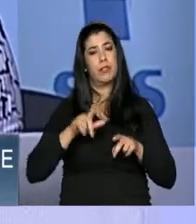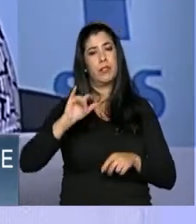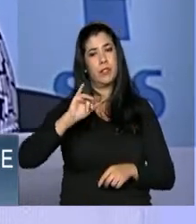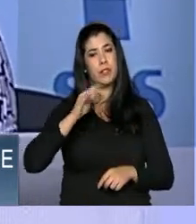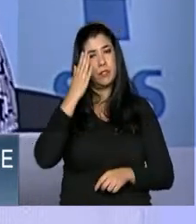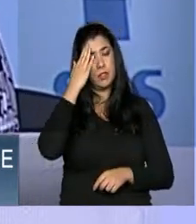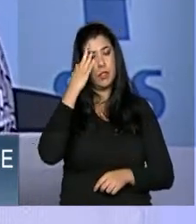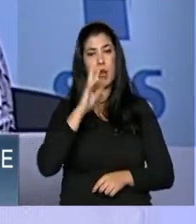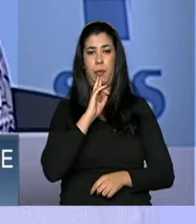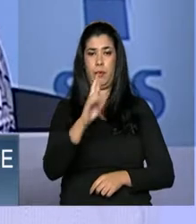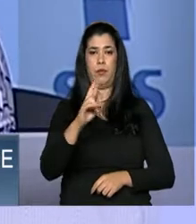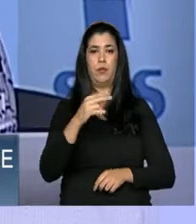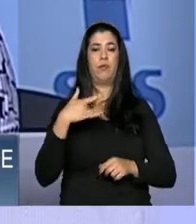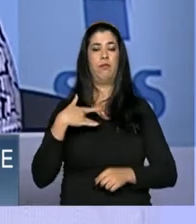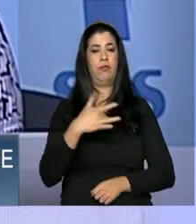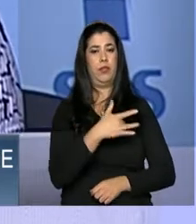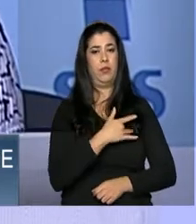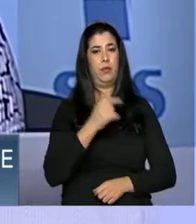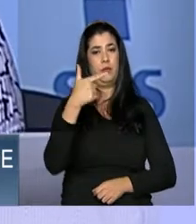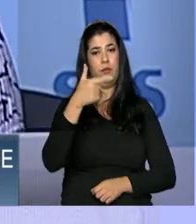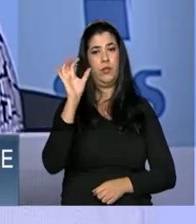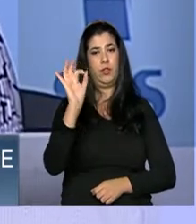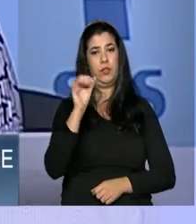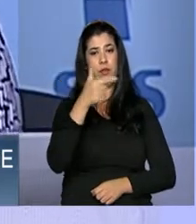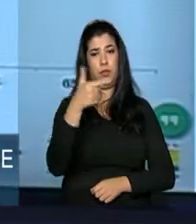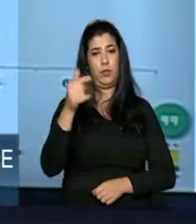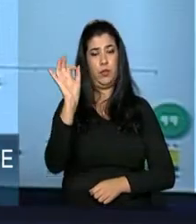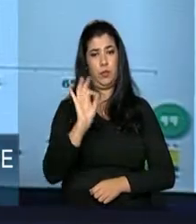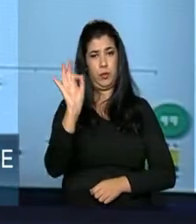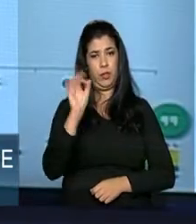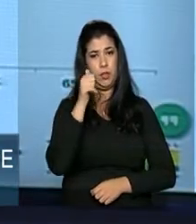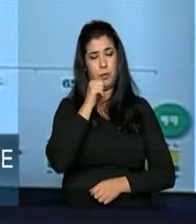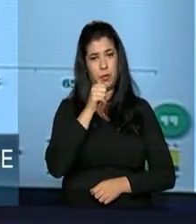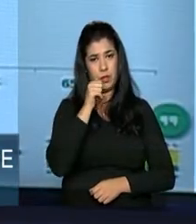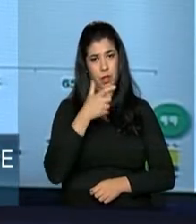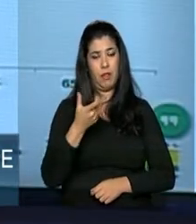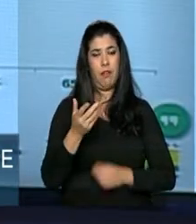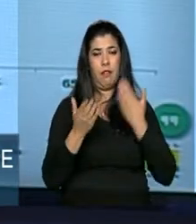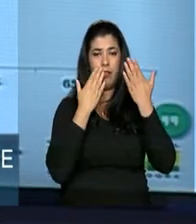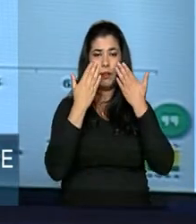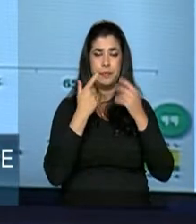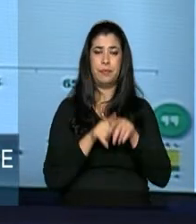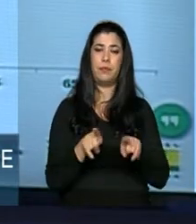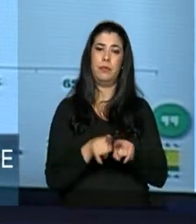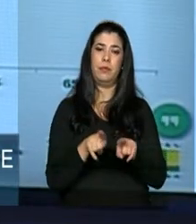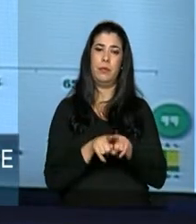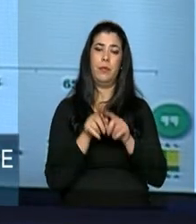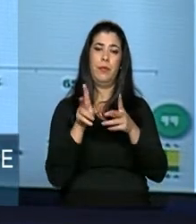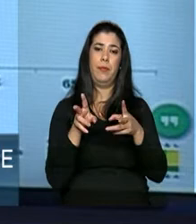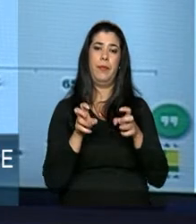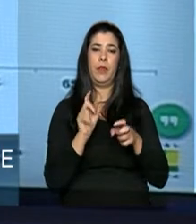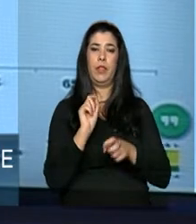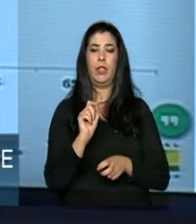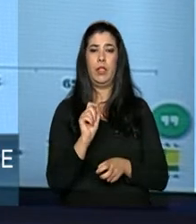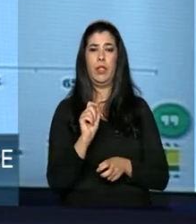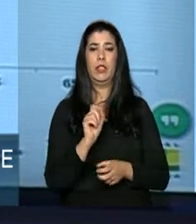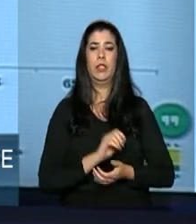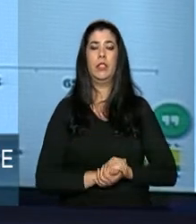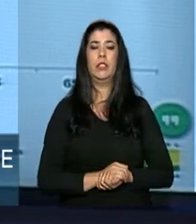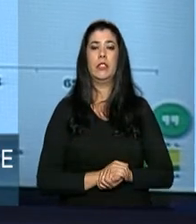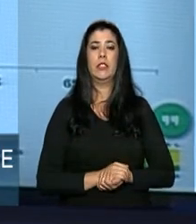né? 22%, homens 17,6%. Podemos observar também que